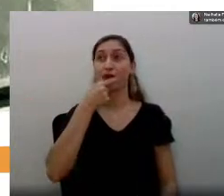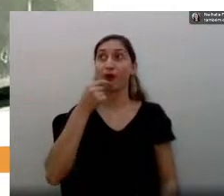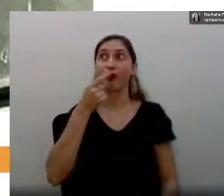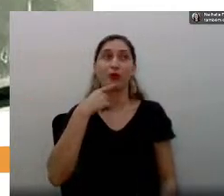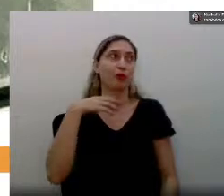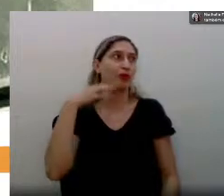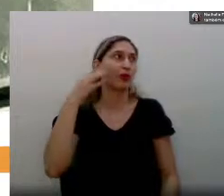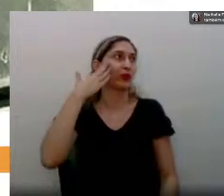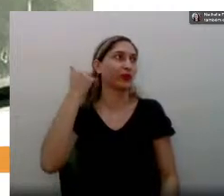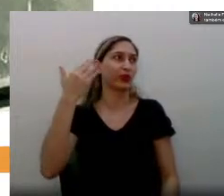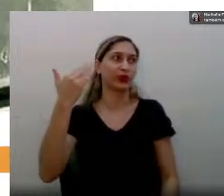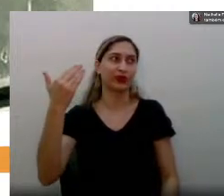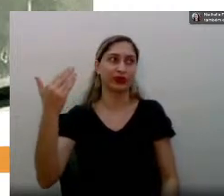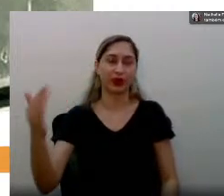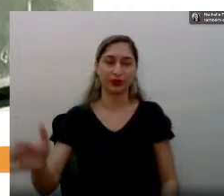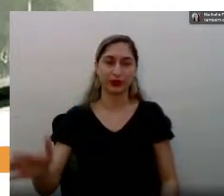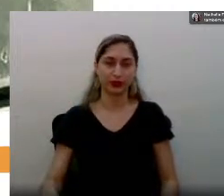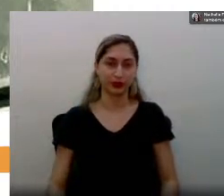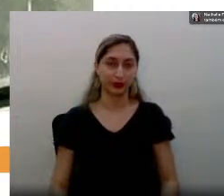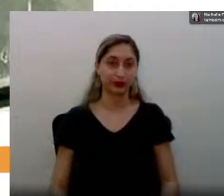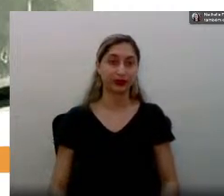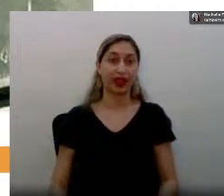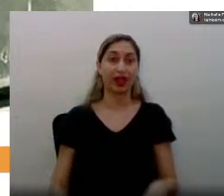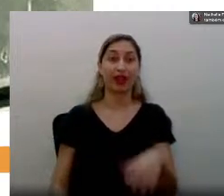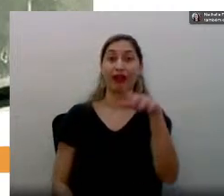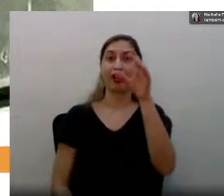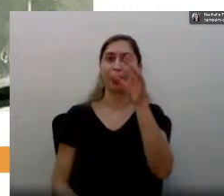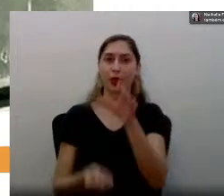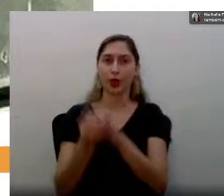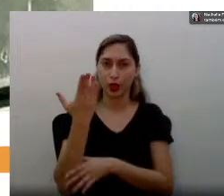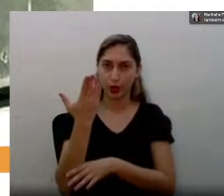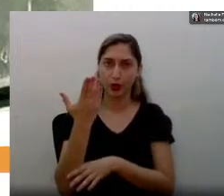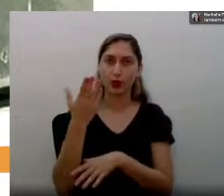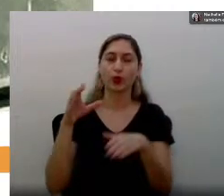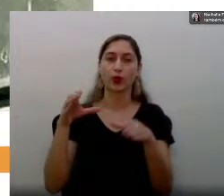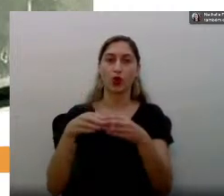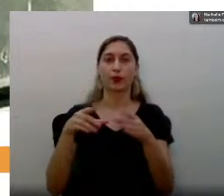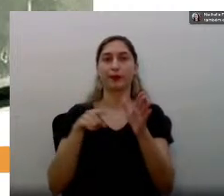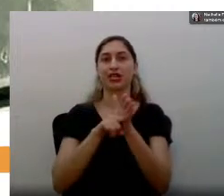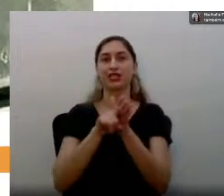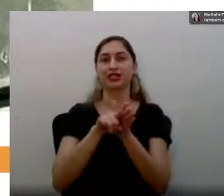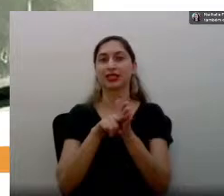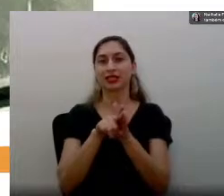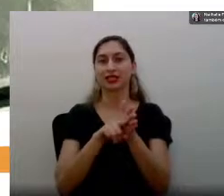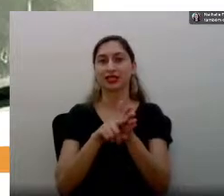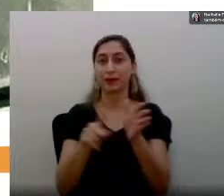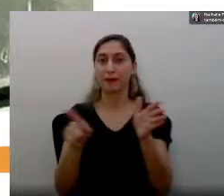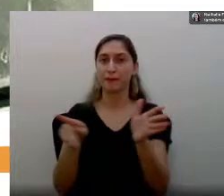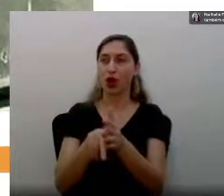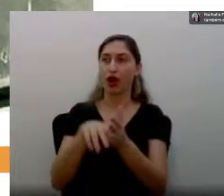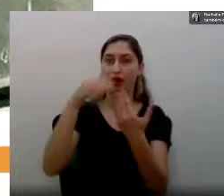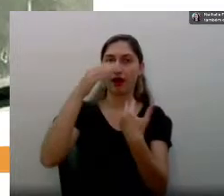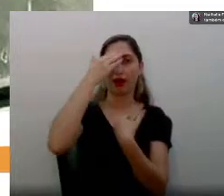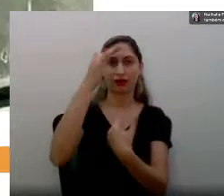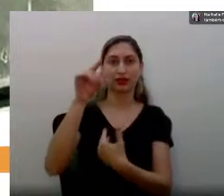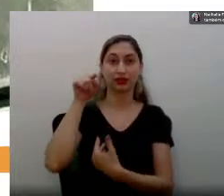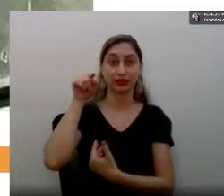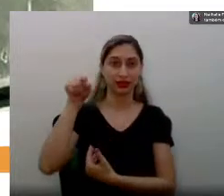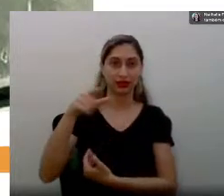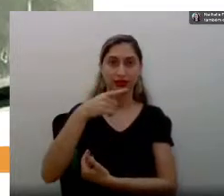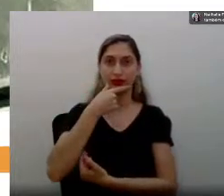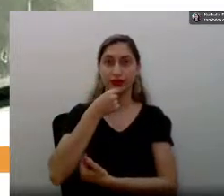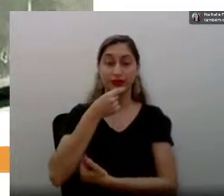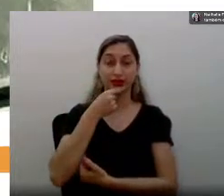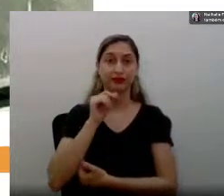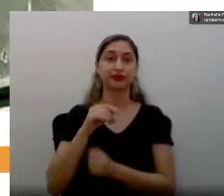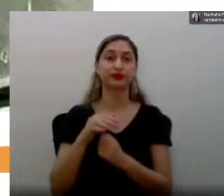então eles criaram esse cinto e homenagem esse cara beleza patroa ele nunca veio aqui em Belo Horizonte né Por